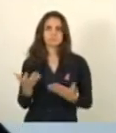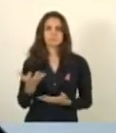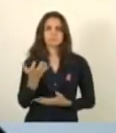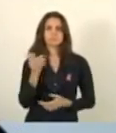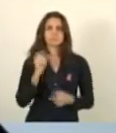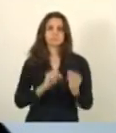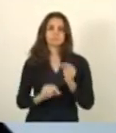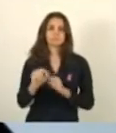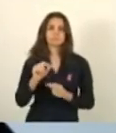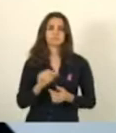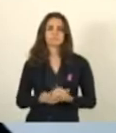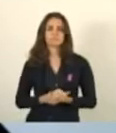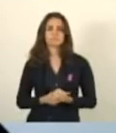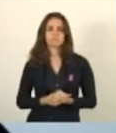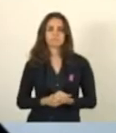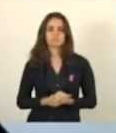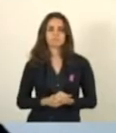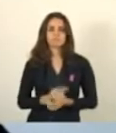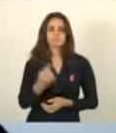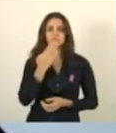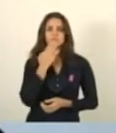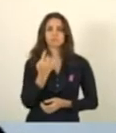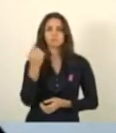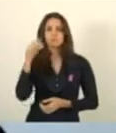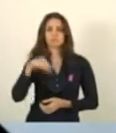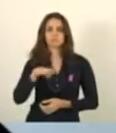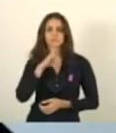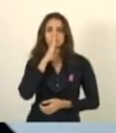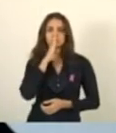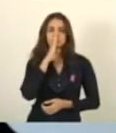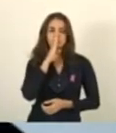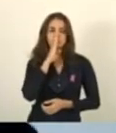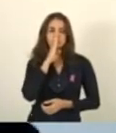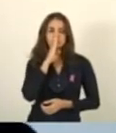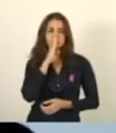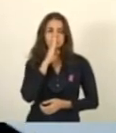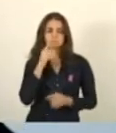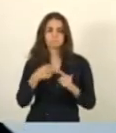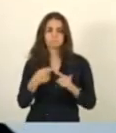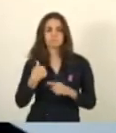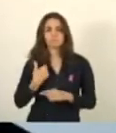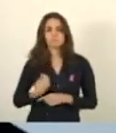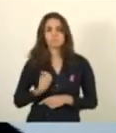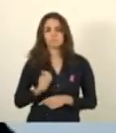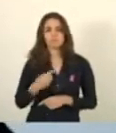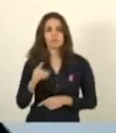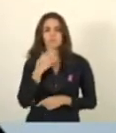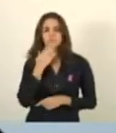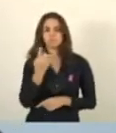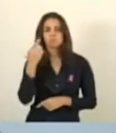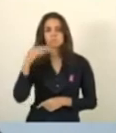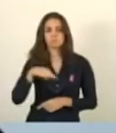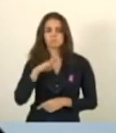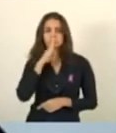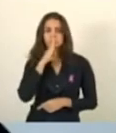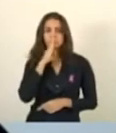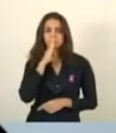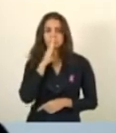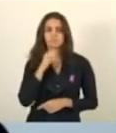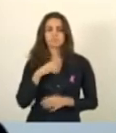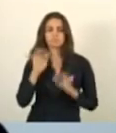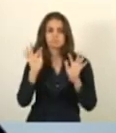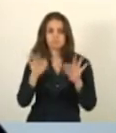quero pedir um minuto de silêncio. Eu não estava no momento em que foi deferido o minuto de silêncio, mas ao término da minha